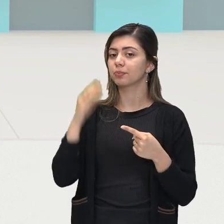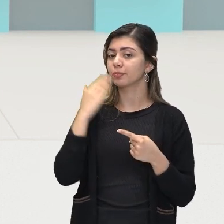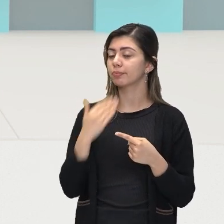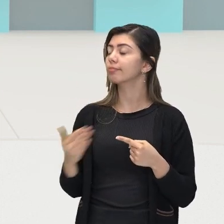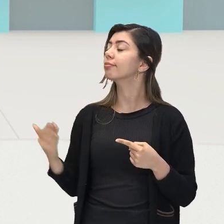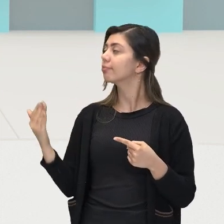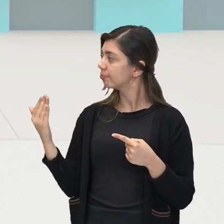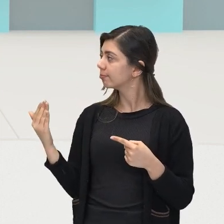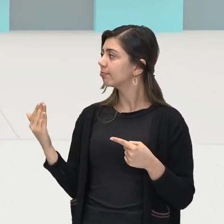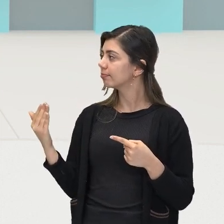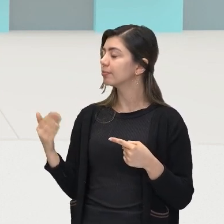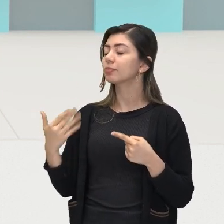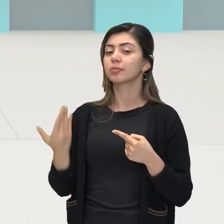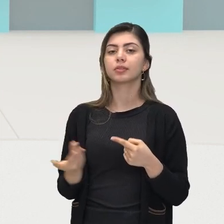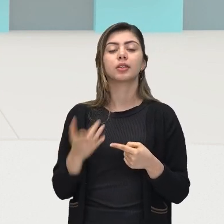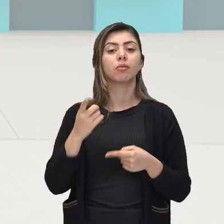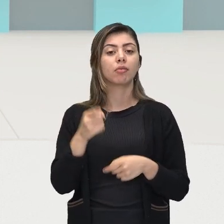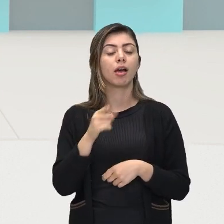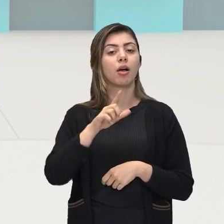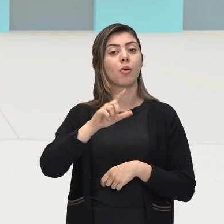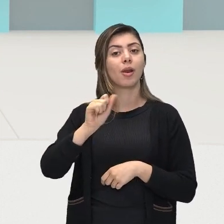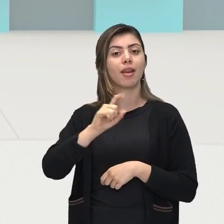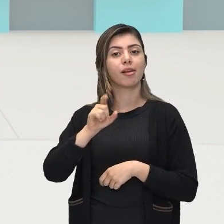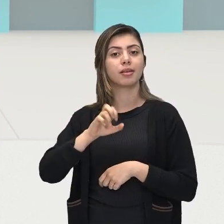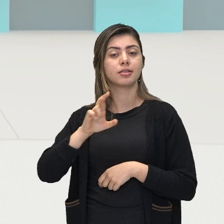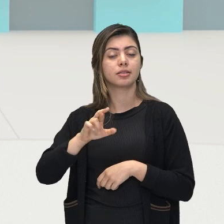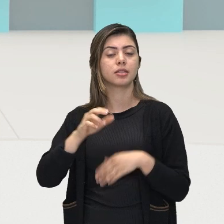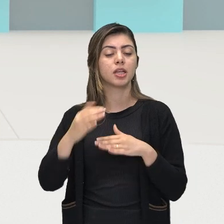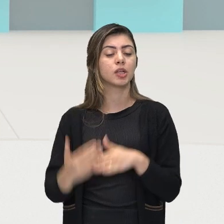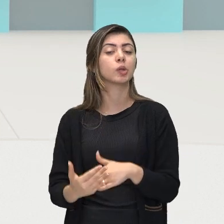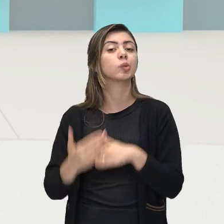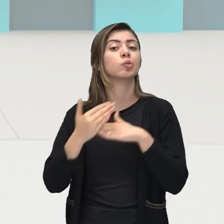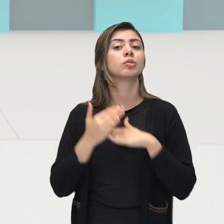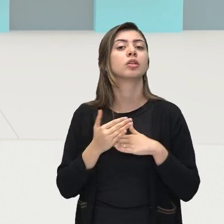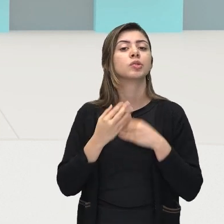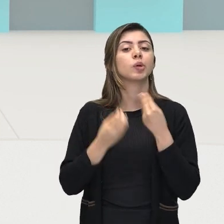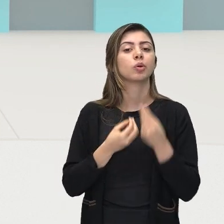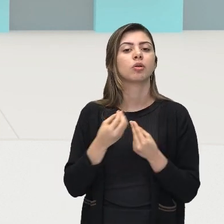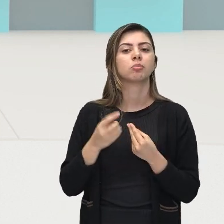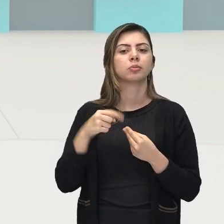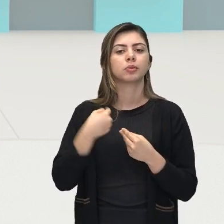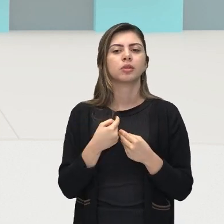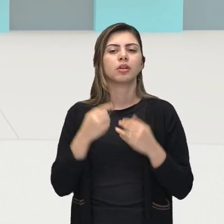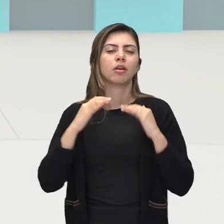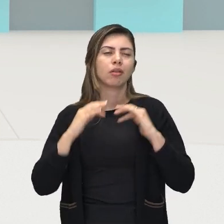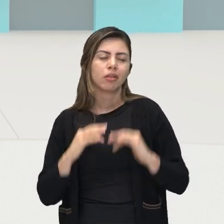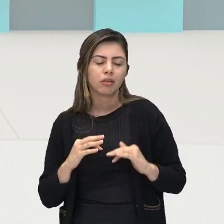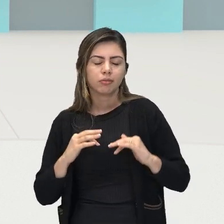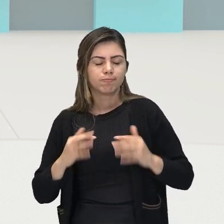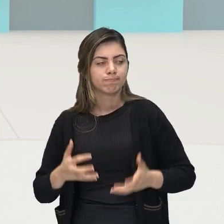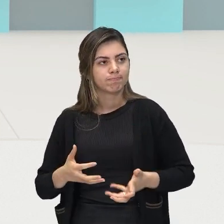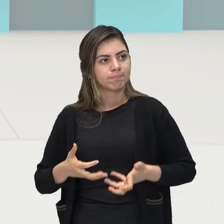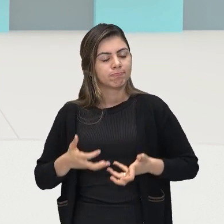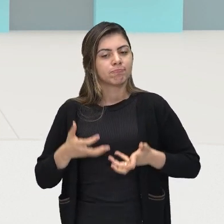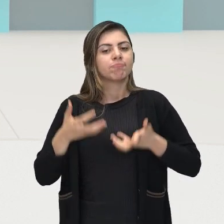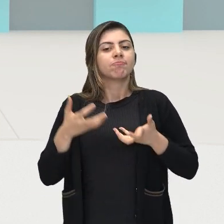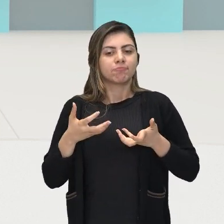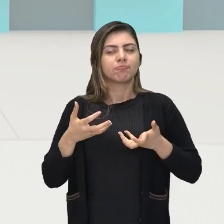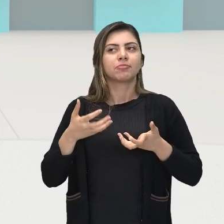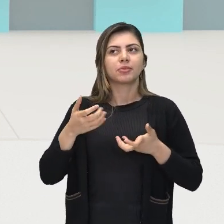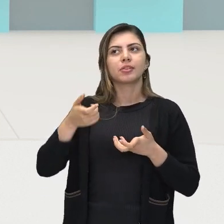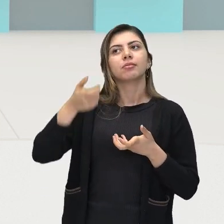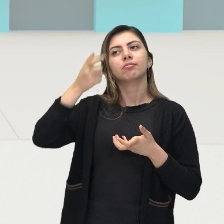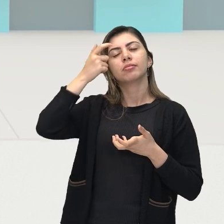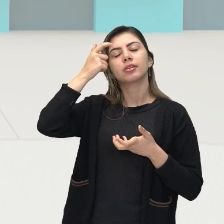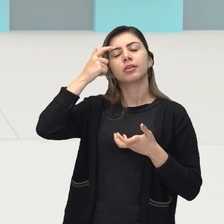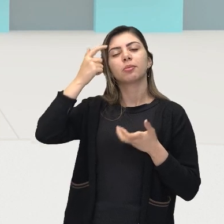que o lazer ele ajuda a nós recuperarmos mental e fisicamente de momentos